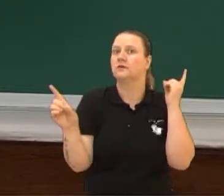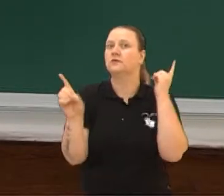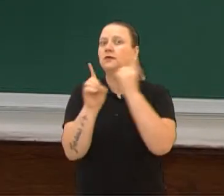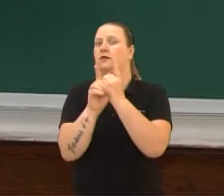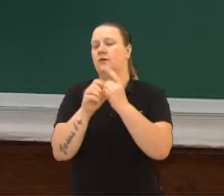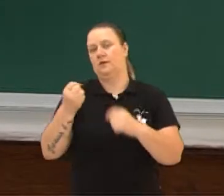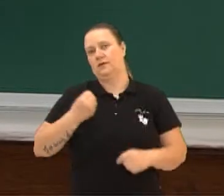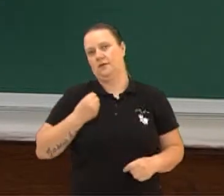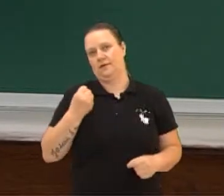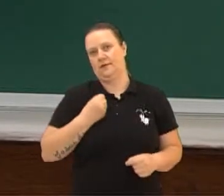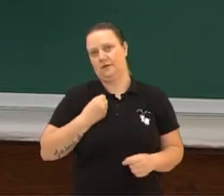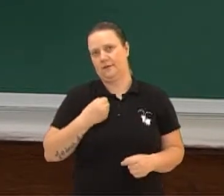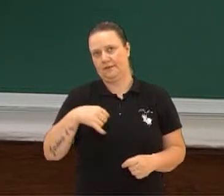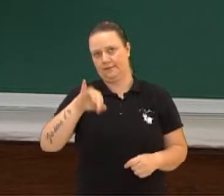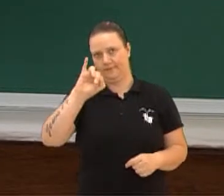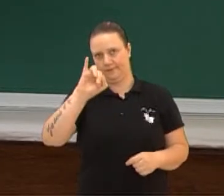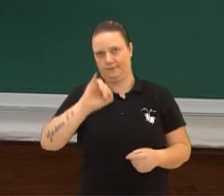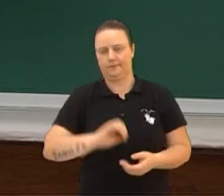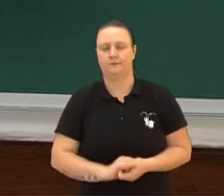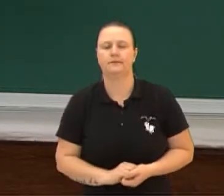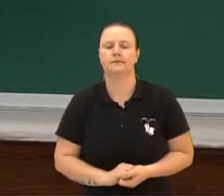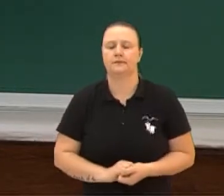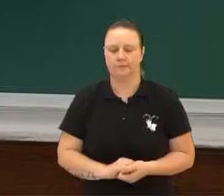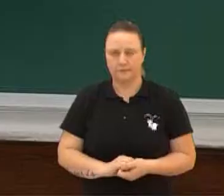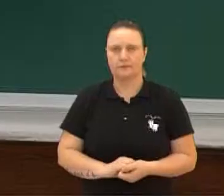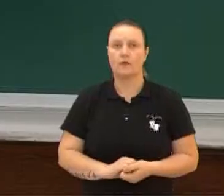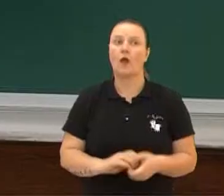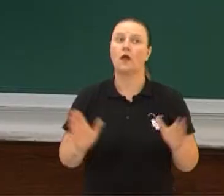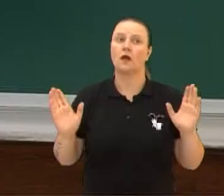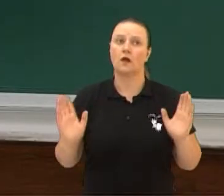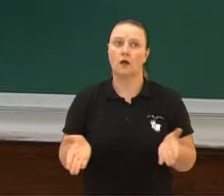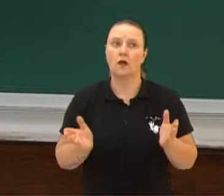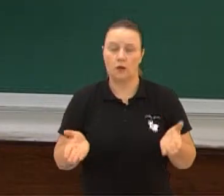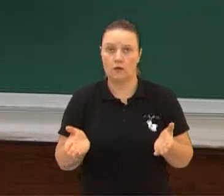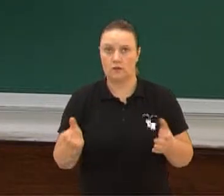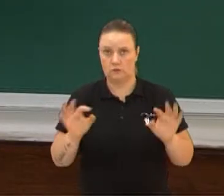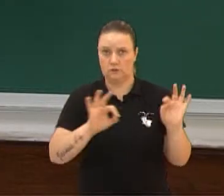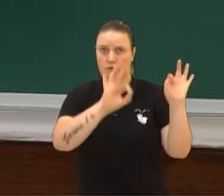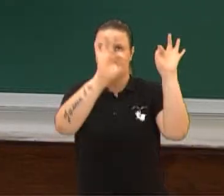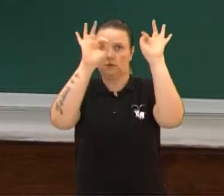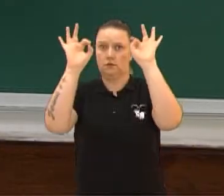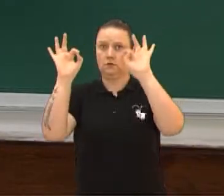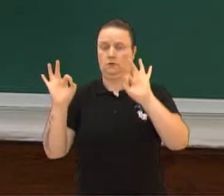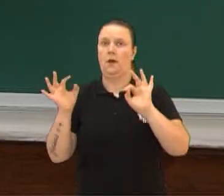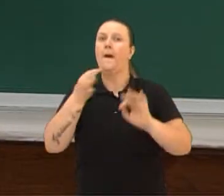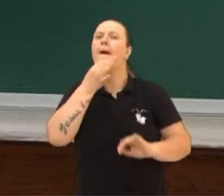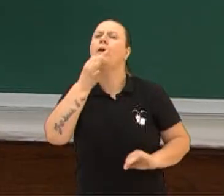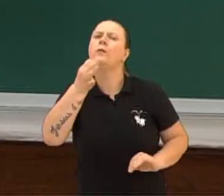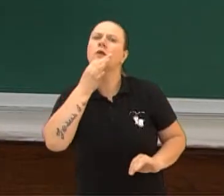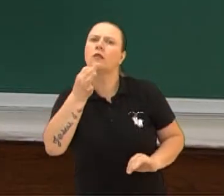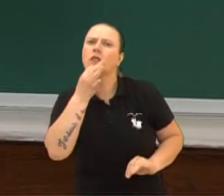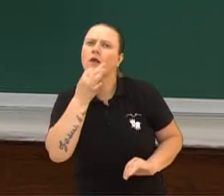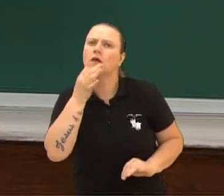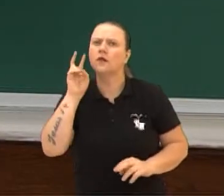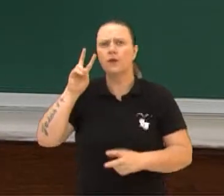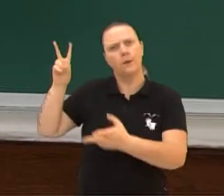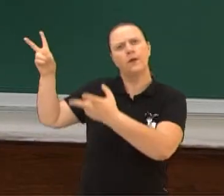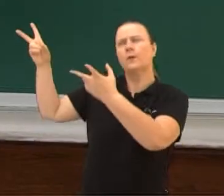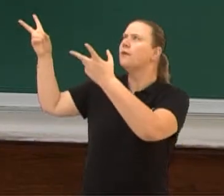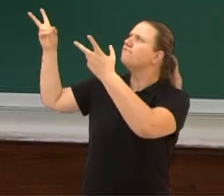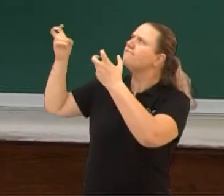tá? Nessa tela aqui, eu vou fazer uma sugestão para você observar